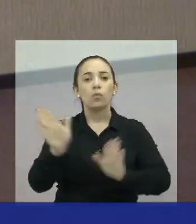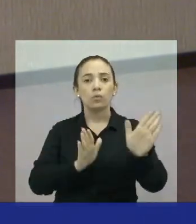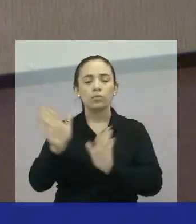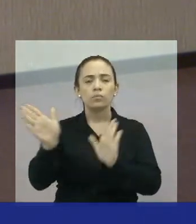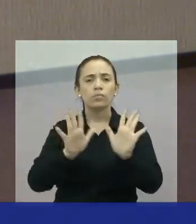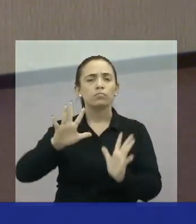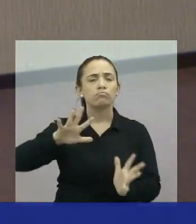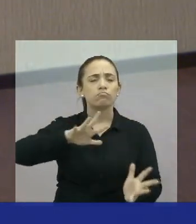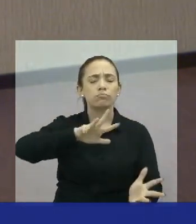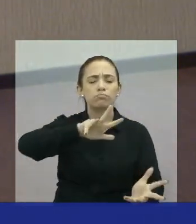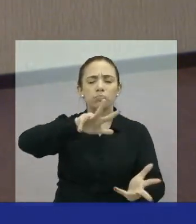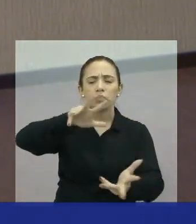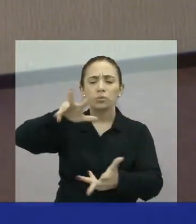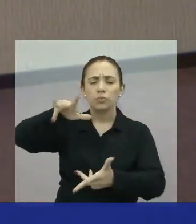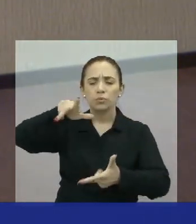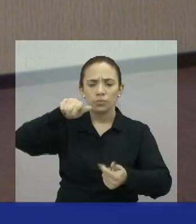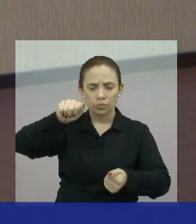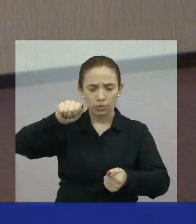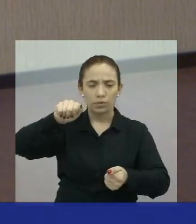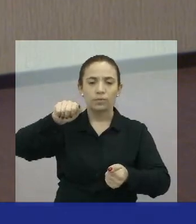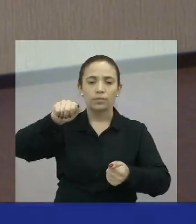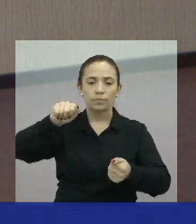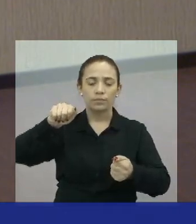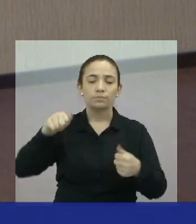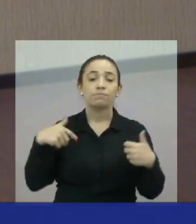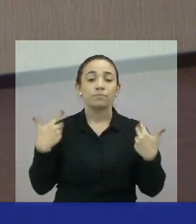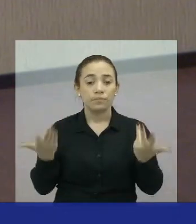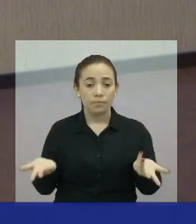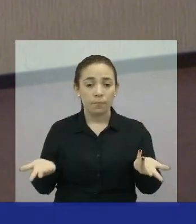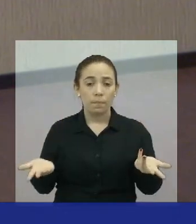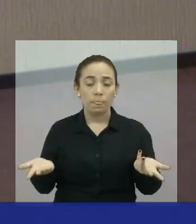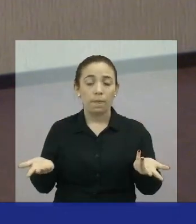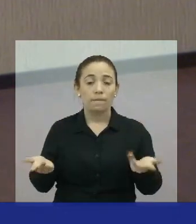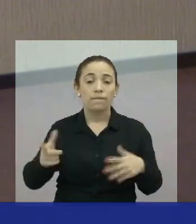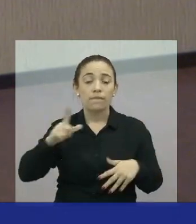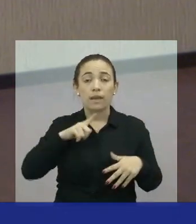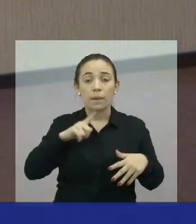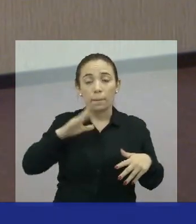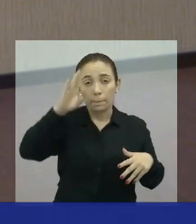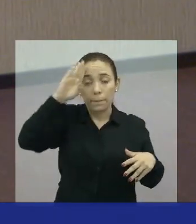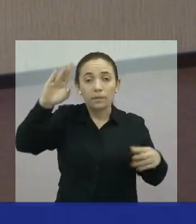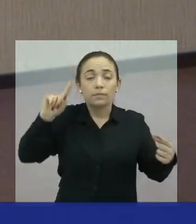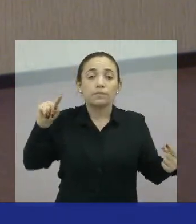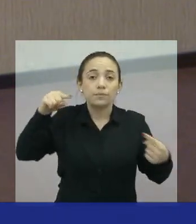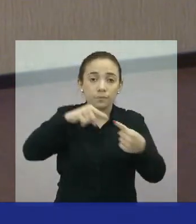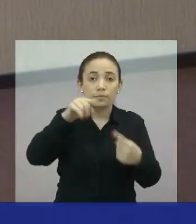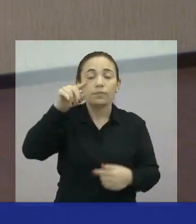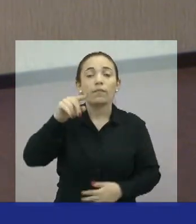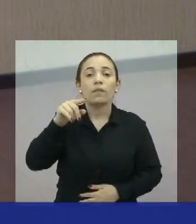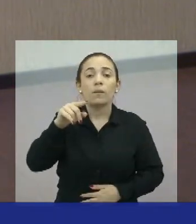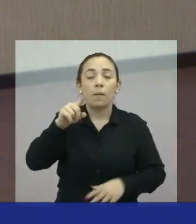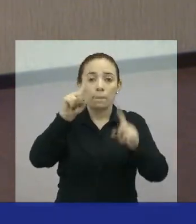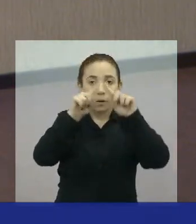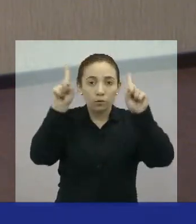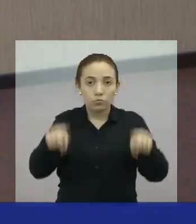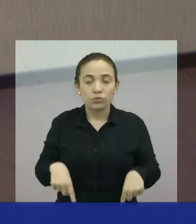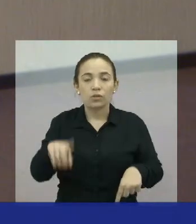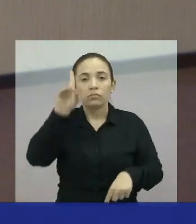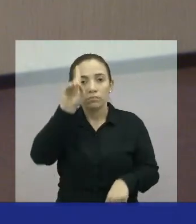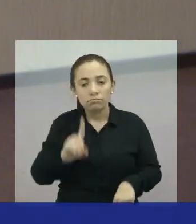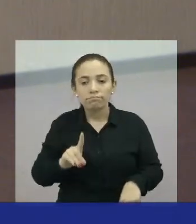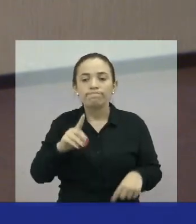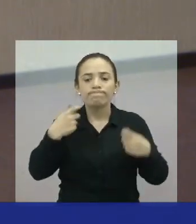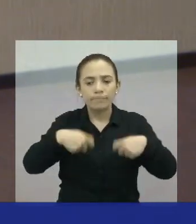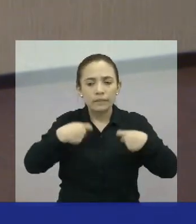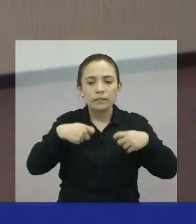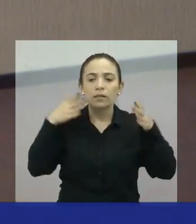universal. Né? Então, o eixo desse plano diretor também deve ser voltado